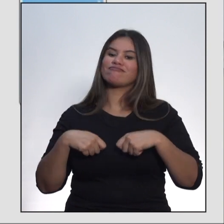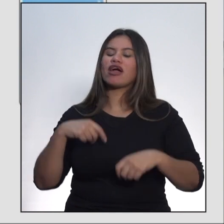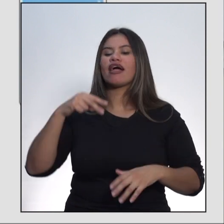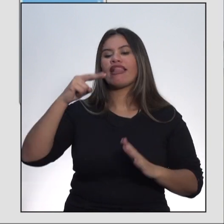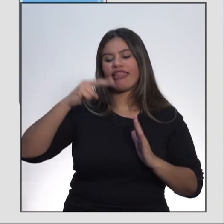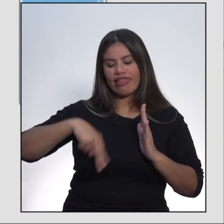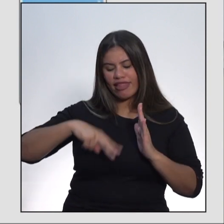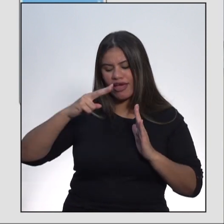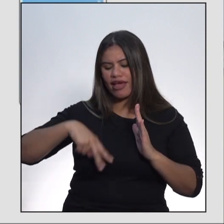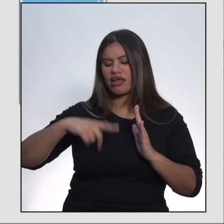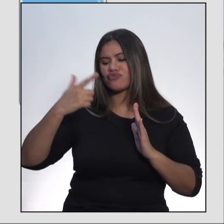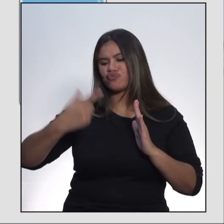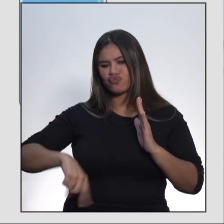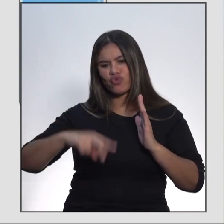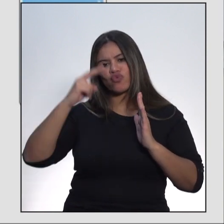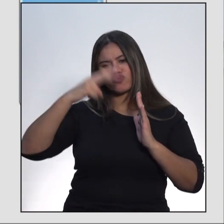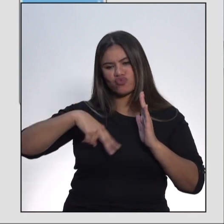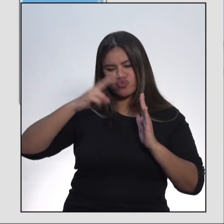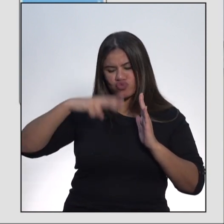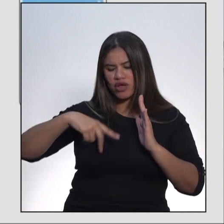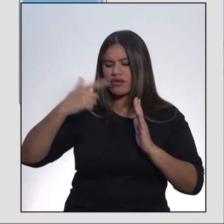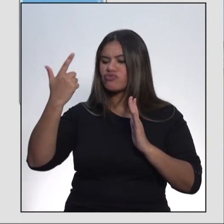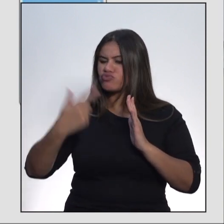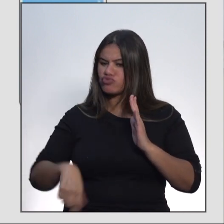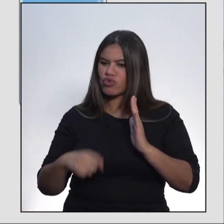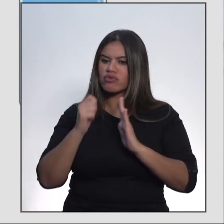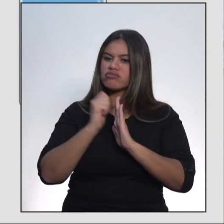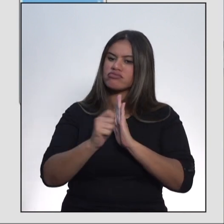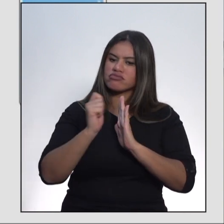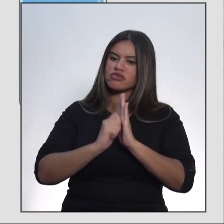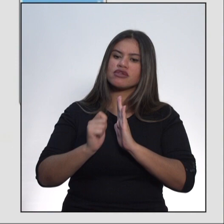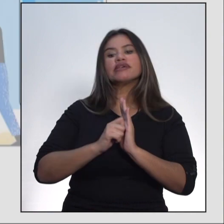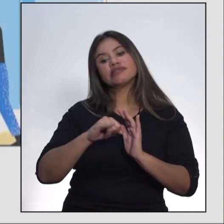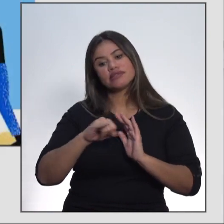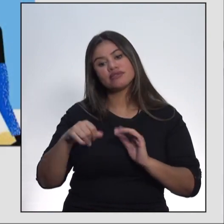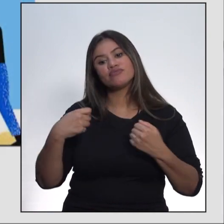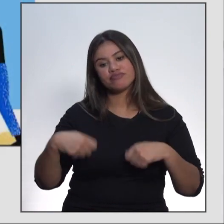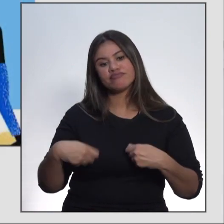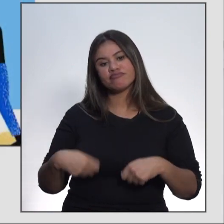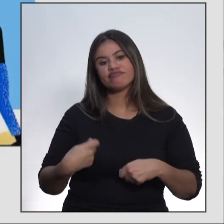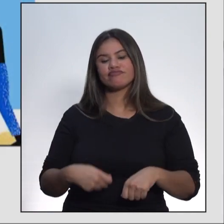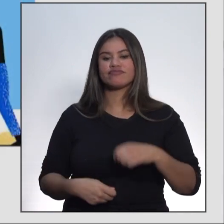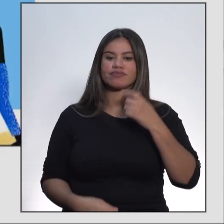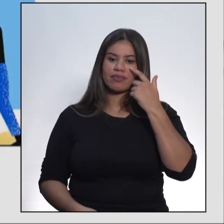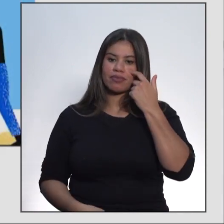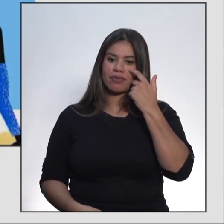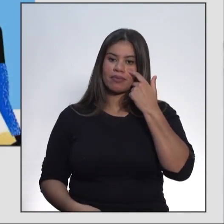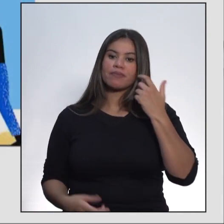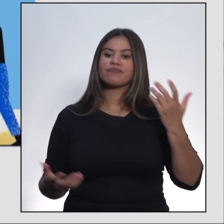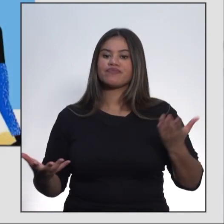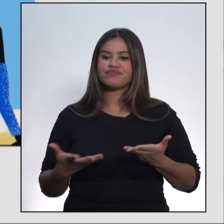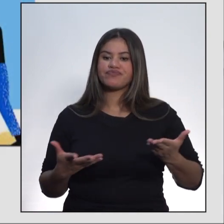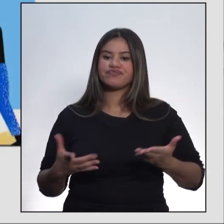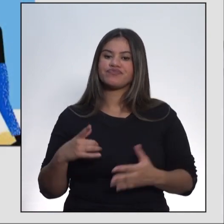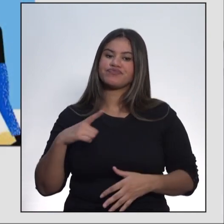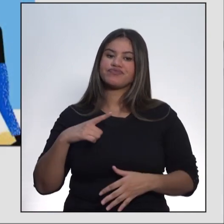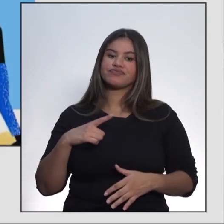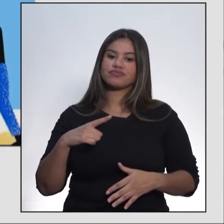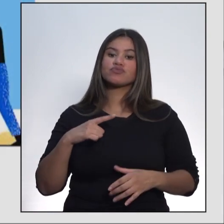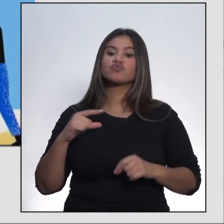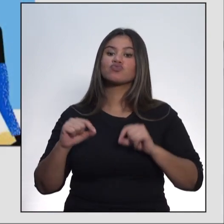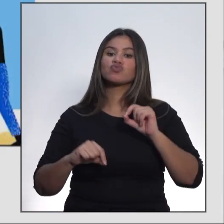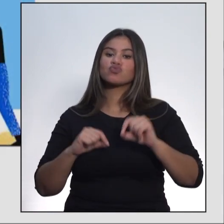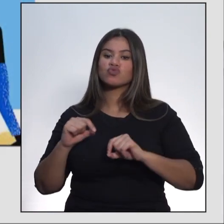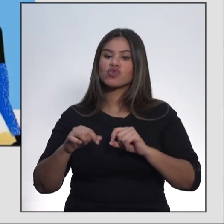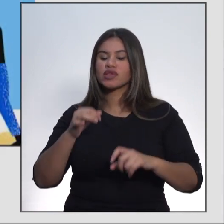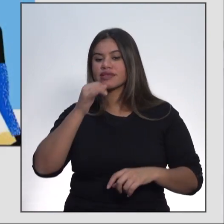releia e reescreva se necessário. Agora nós vamos ver um exemplo de